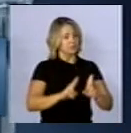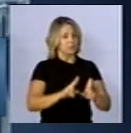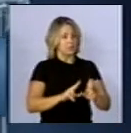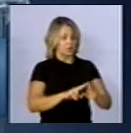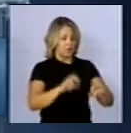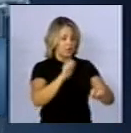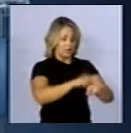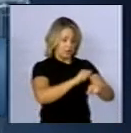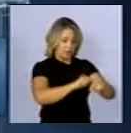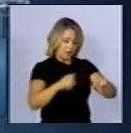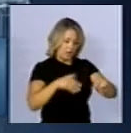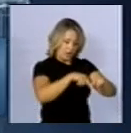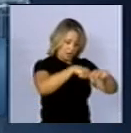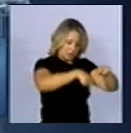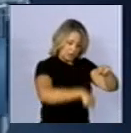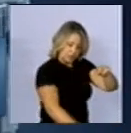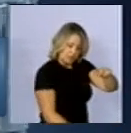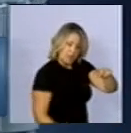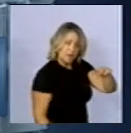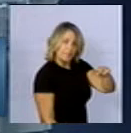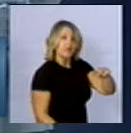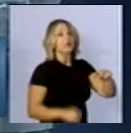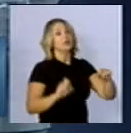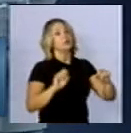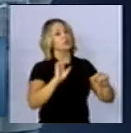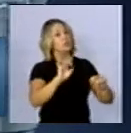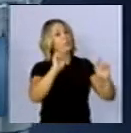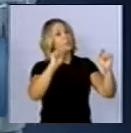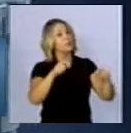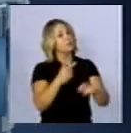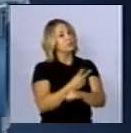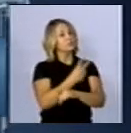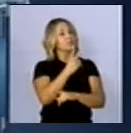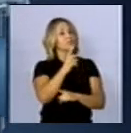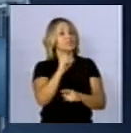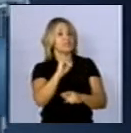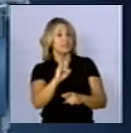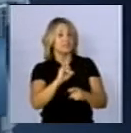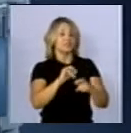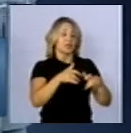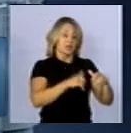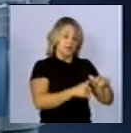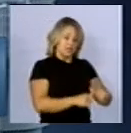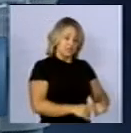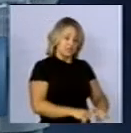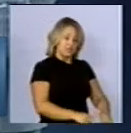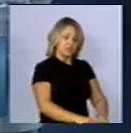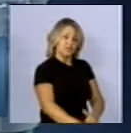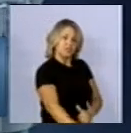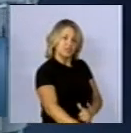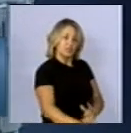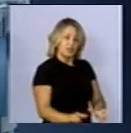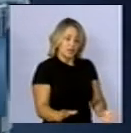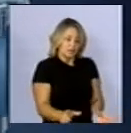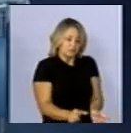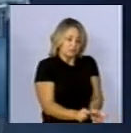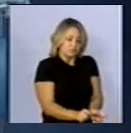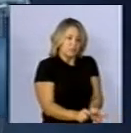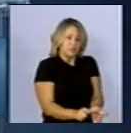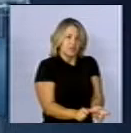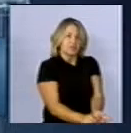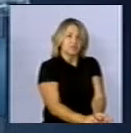abaixo da Terra Só se torna possível porque esses Condutores energizados eles estão isolados do Meio